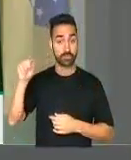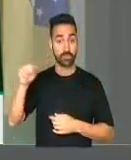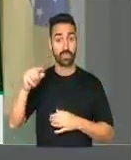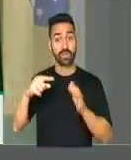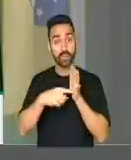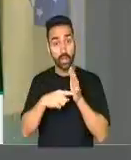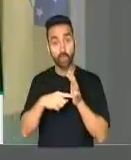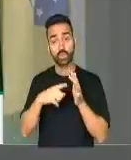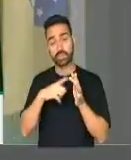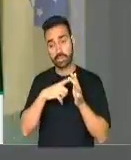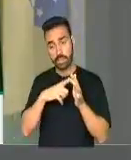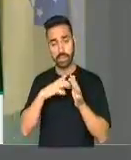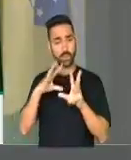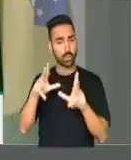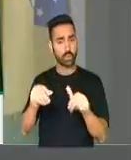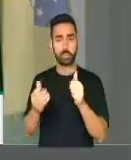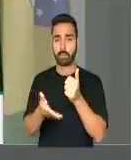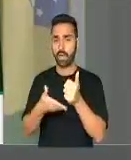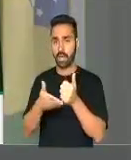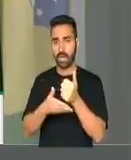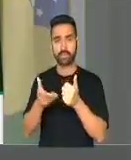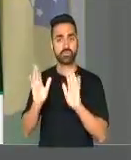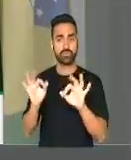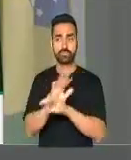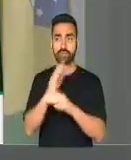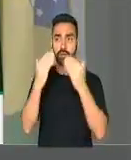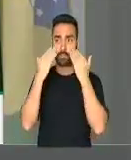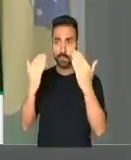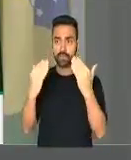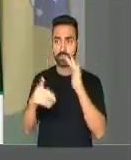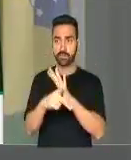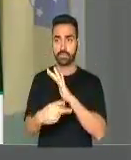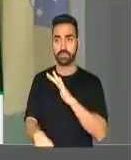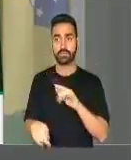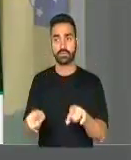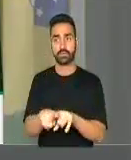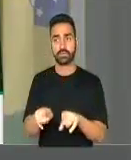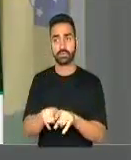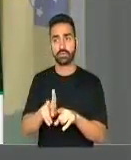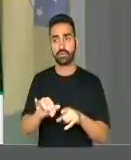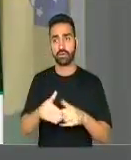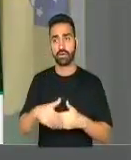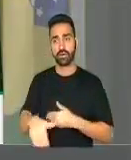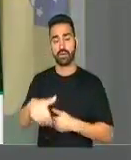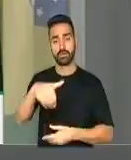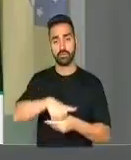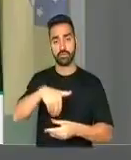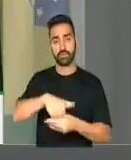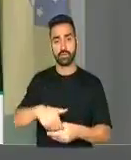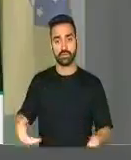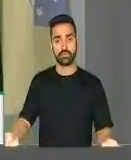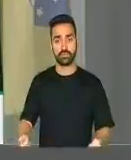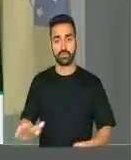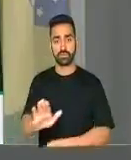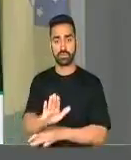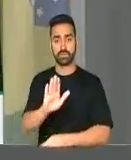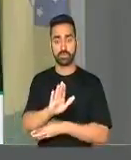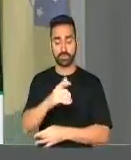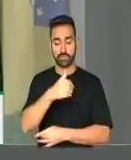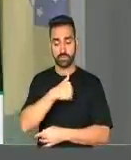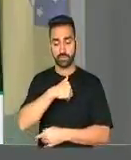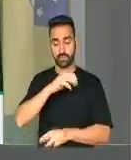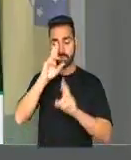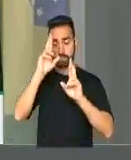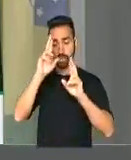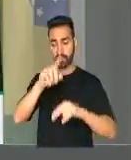todo esse fundamento que foi apresentado nessa denúncia que está nessa casa e deverá ser votado nessa tarde na ccj e eu espero